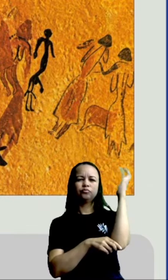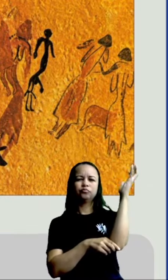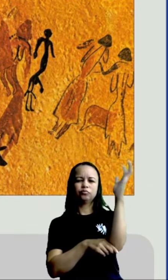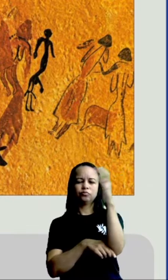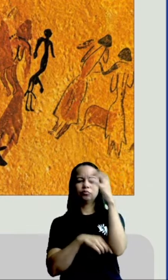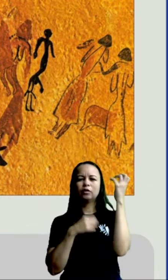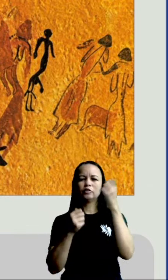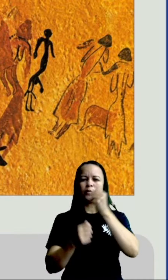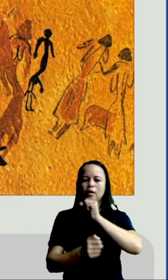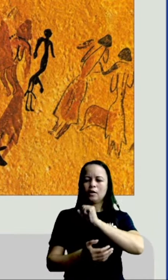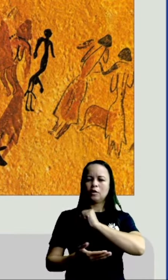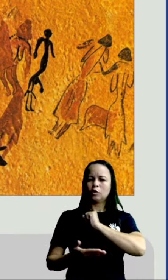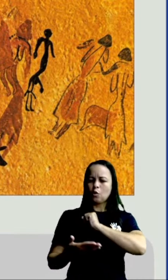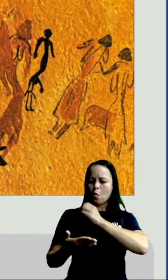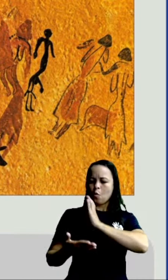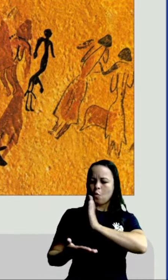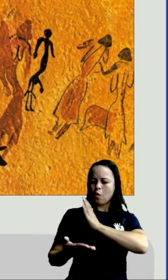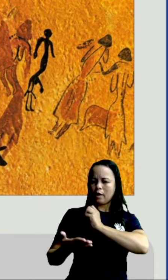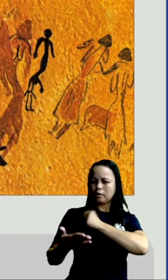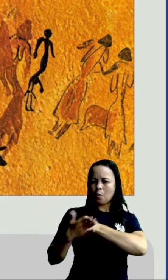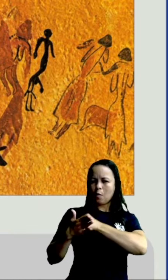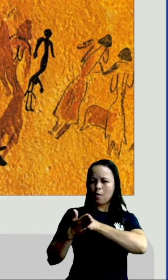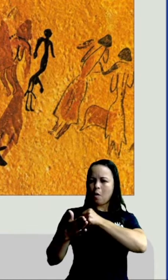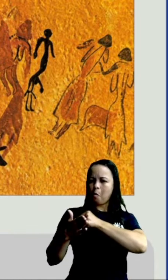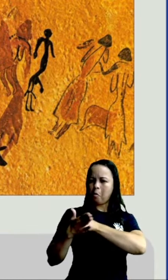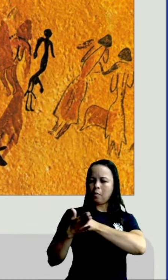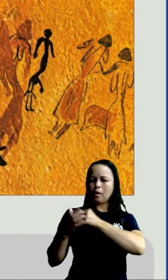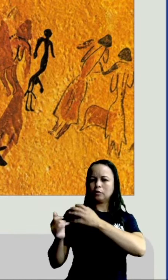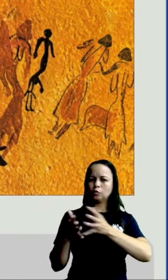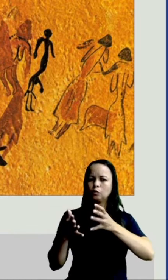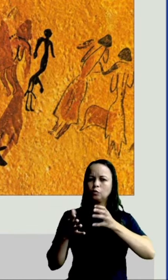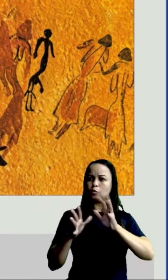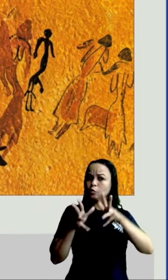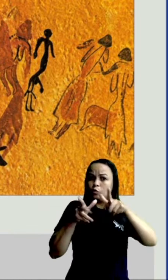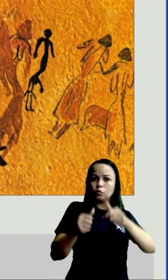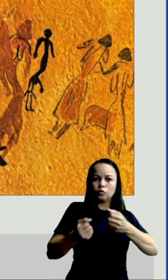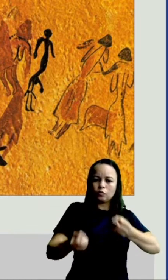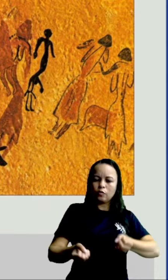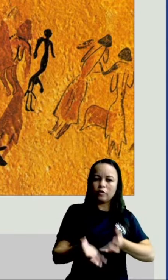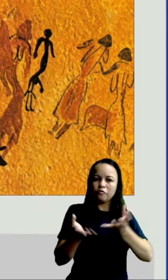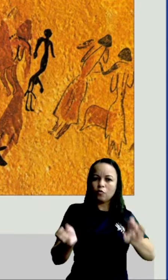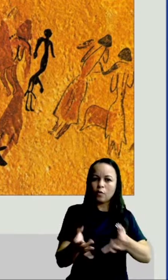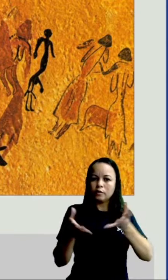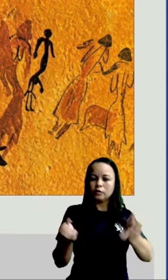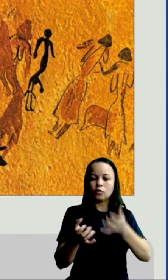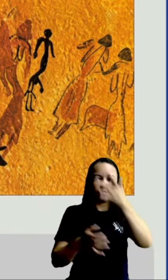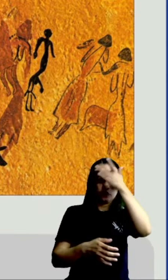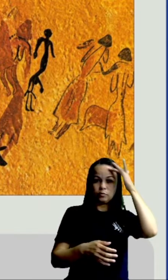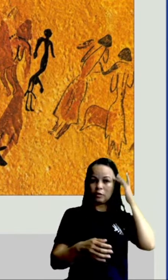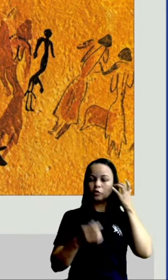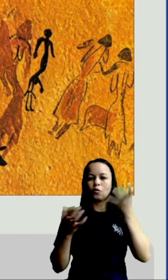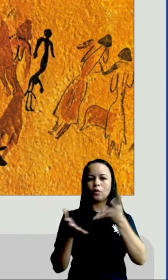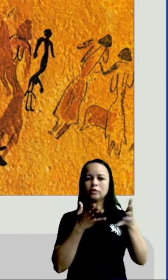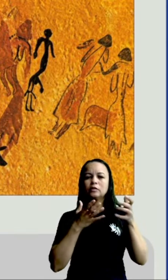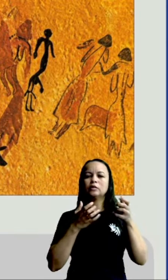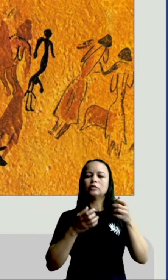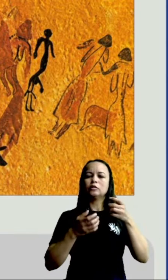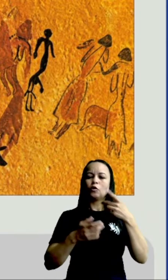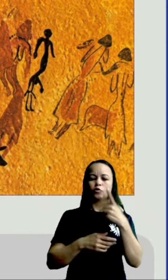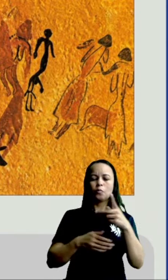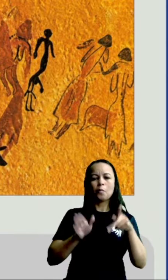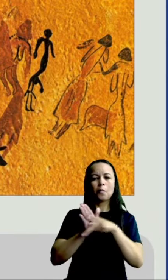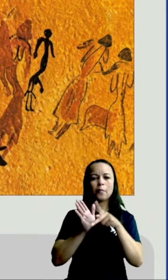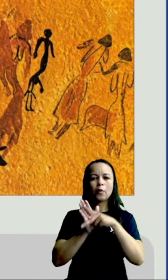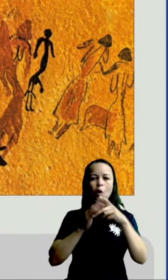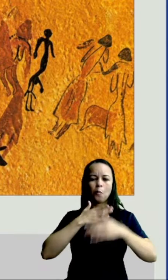batidas do coração Esse influenciou as pessoas até a também isso Horário do SUS que seus próprios corpos